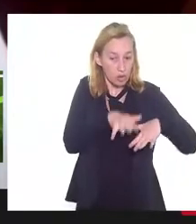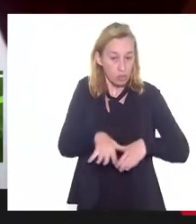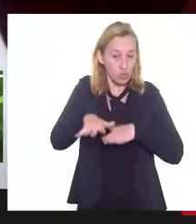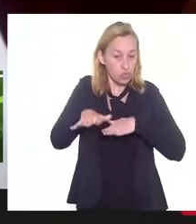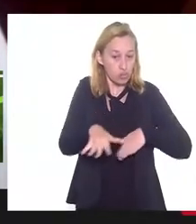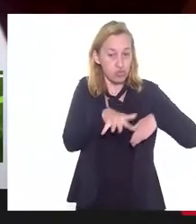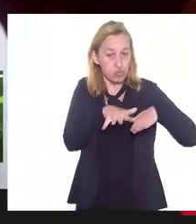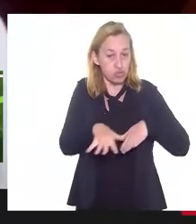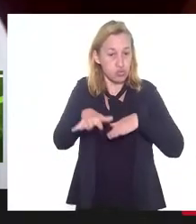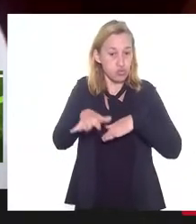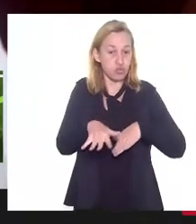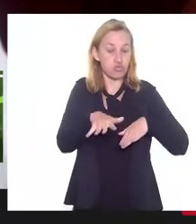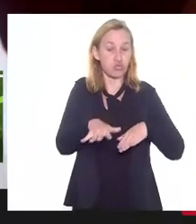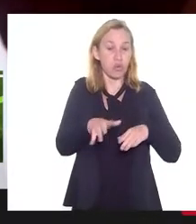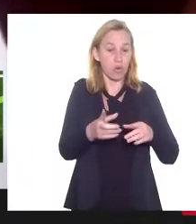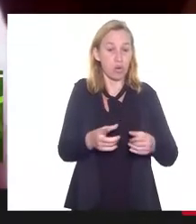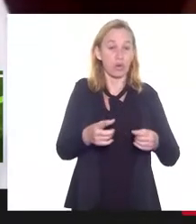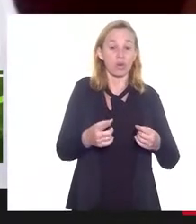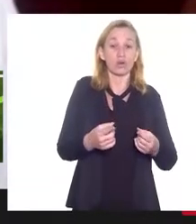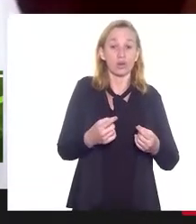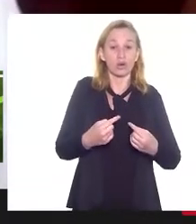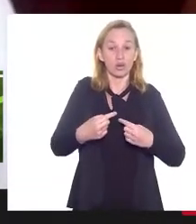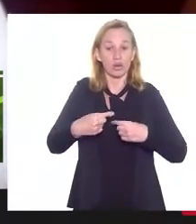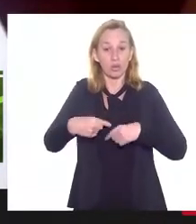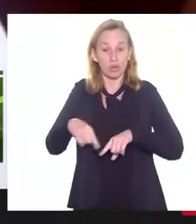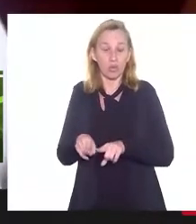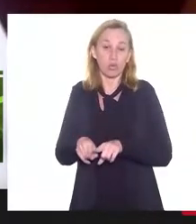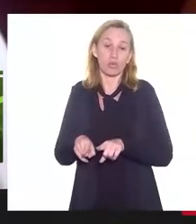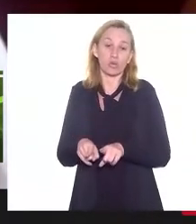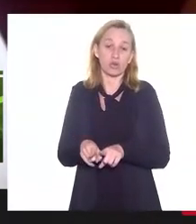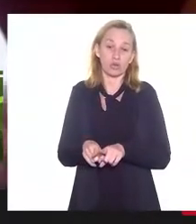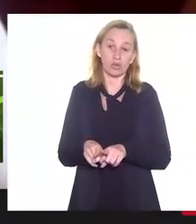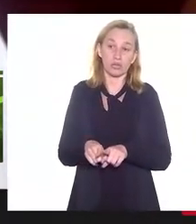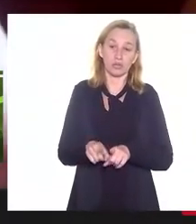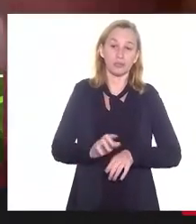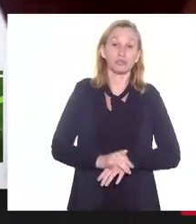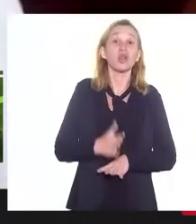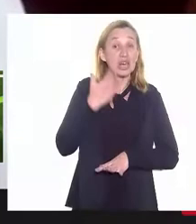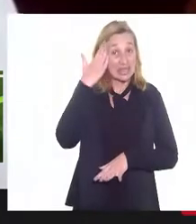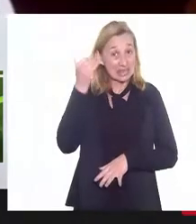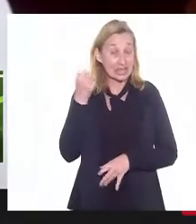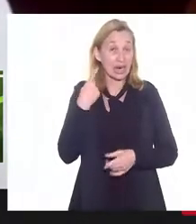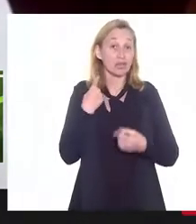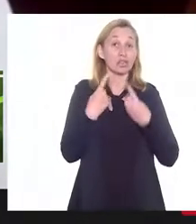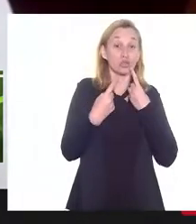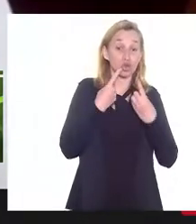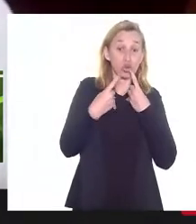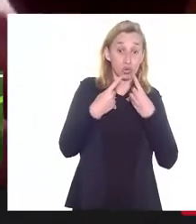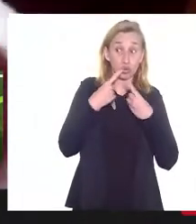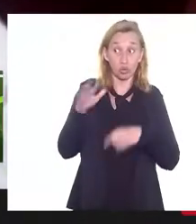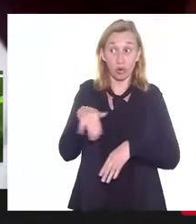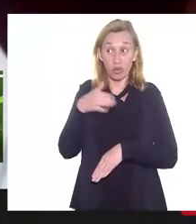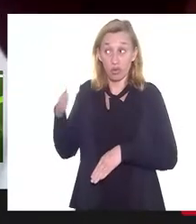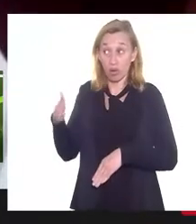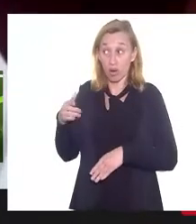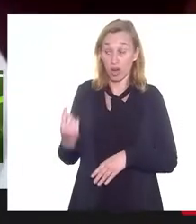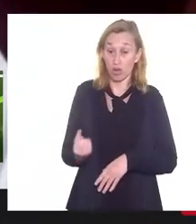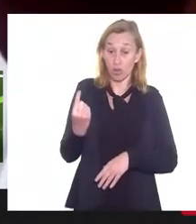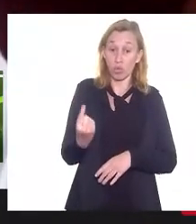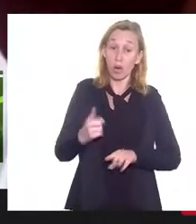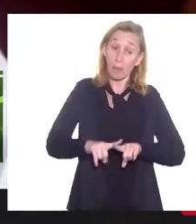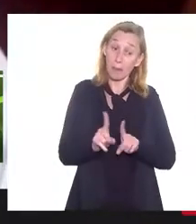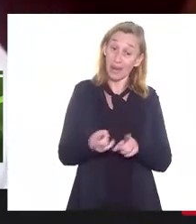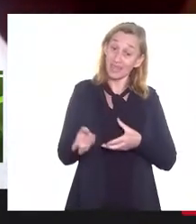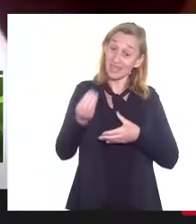que é atingida nesse processo. Então, a gente sabe que o discurso para fora é um, mas